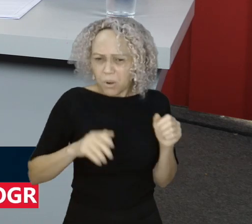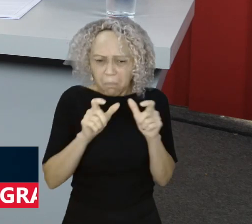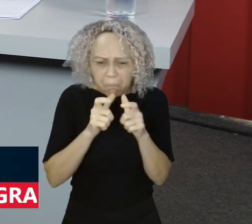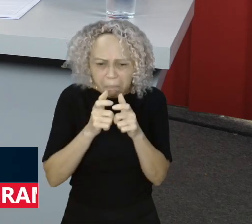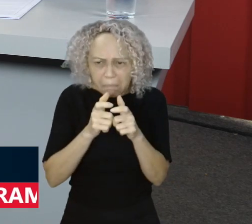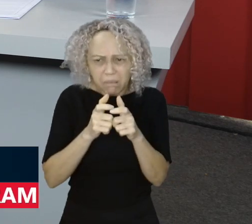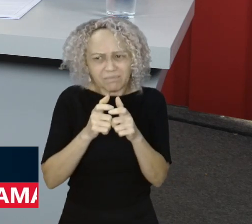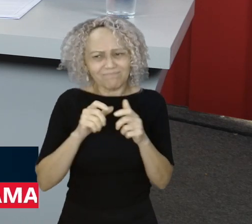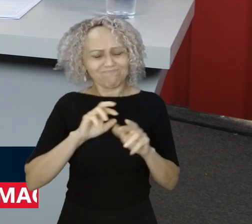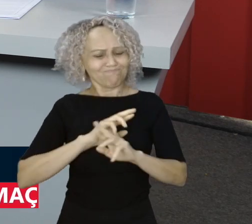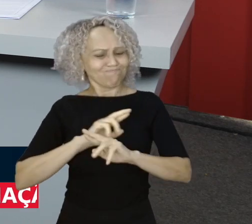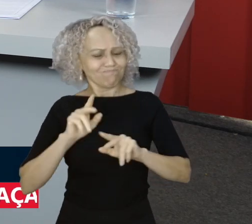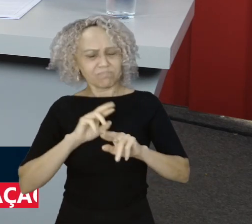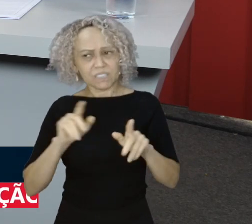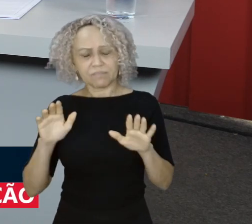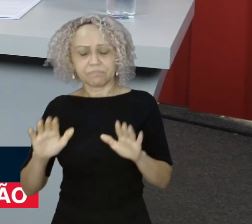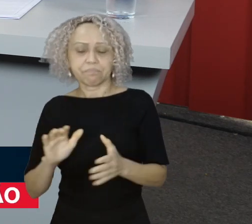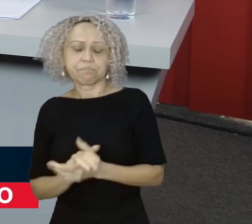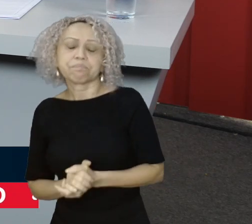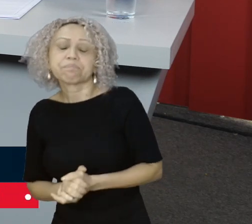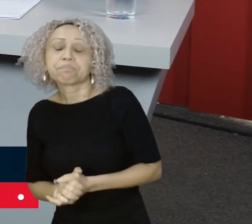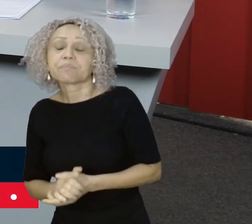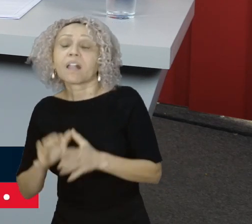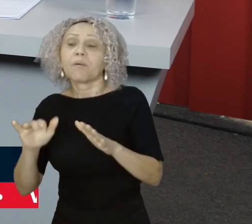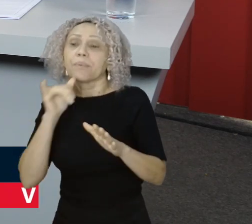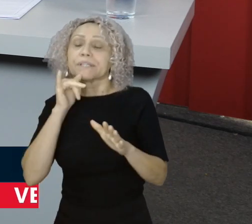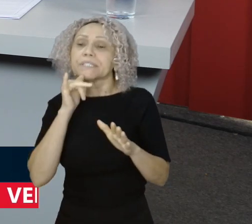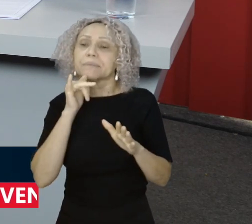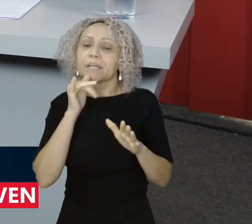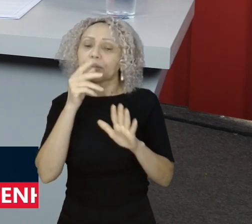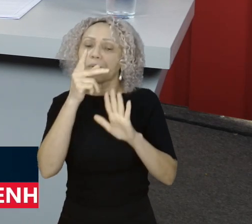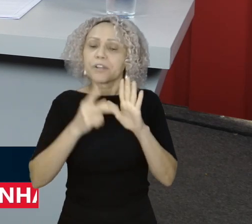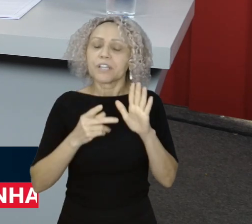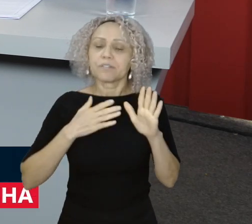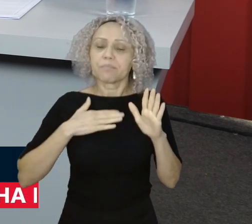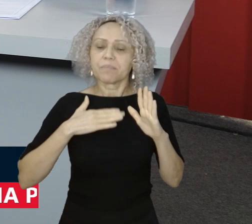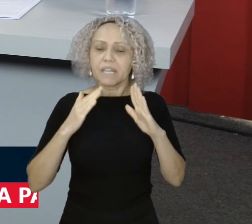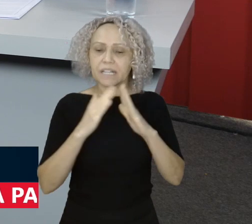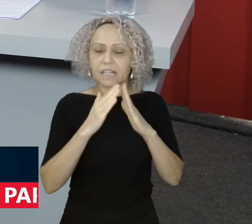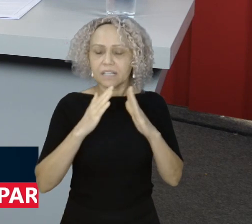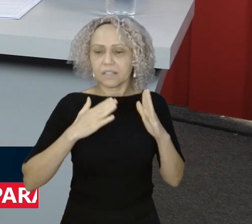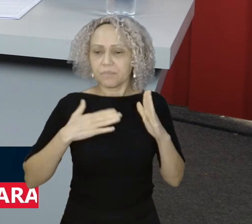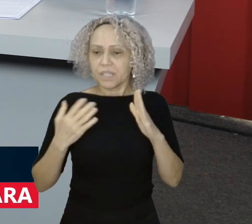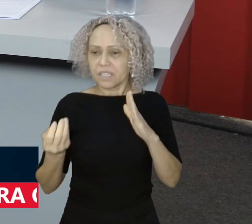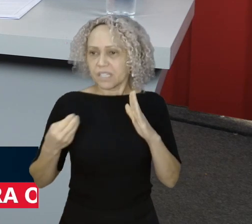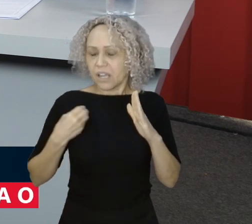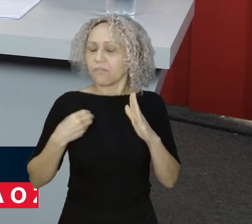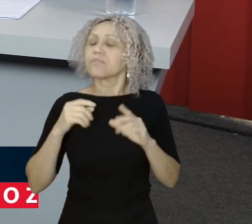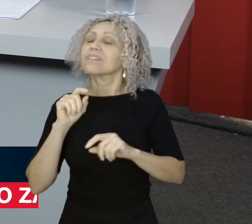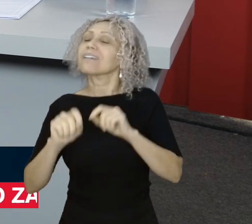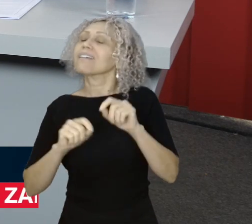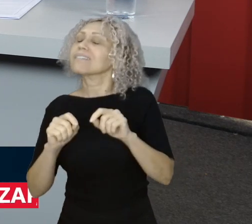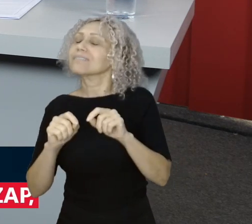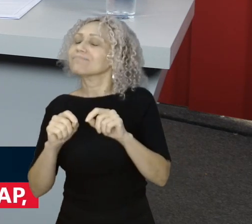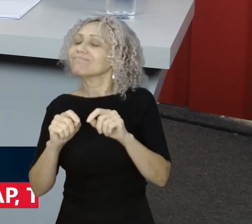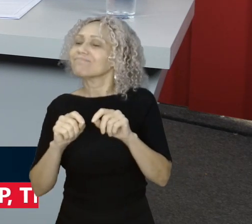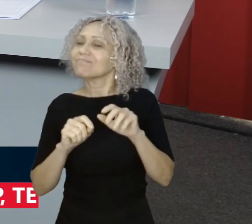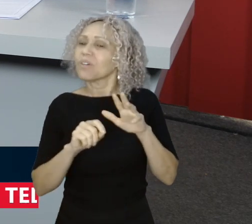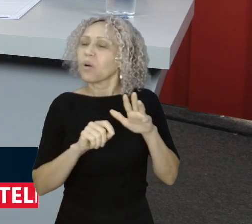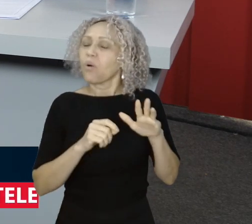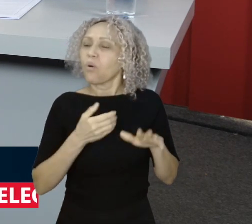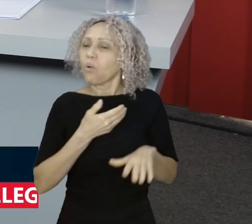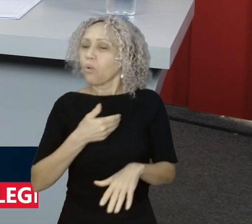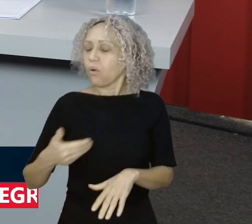aí do âmbito também do Minha Casa Minha Vida, a gente teve outra excelente notícia, né, que foi a isenção por parte do governo do pagamento